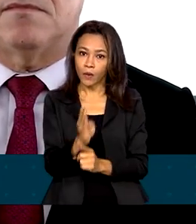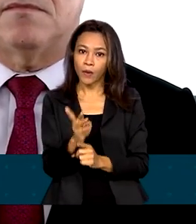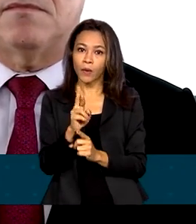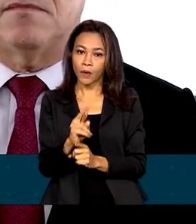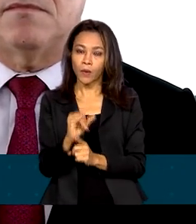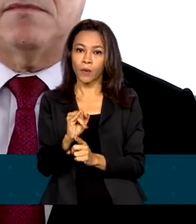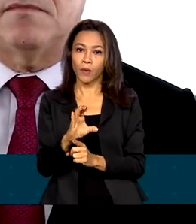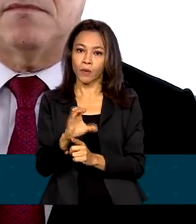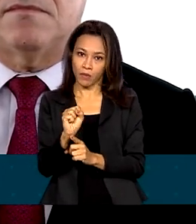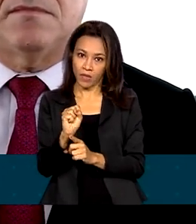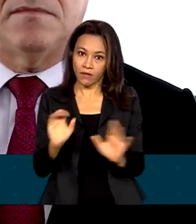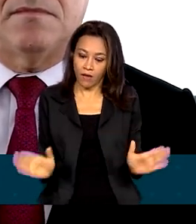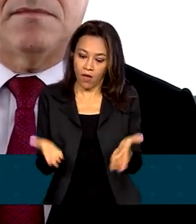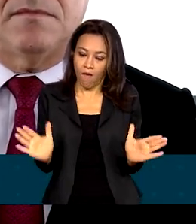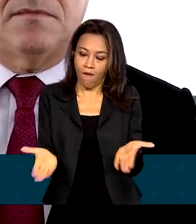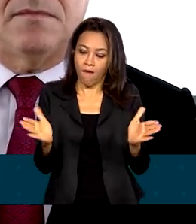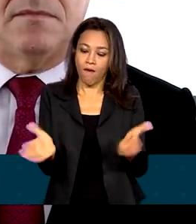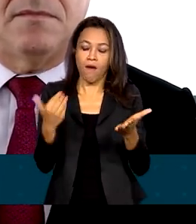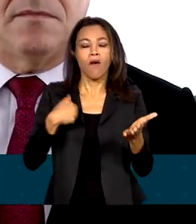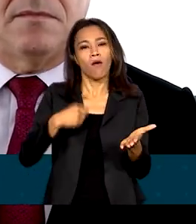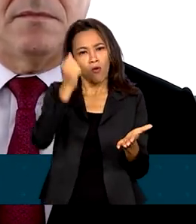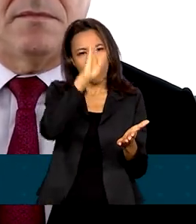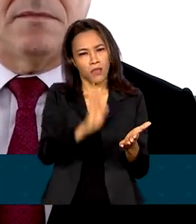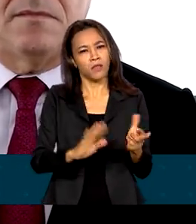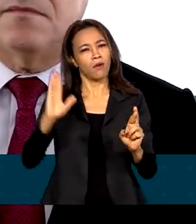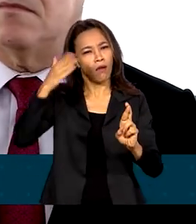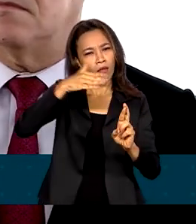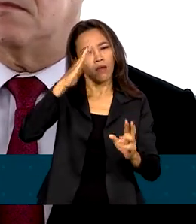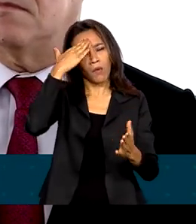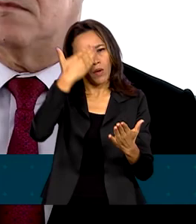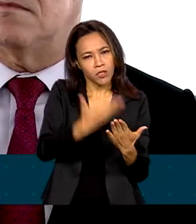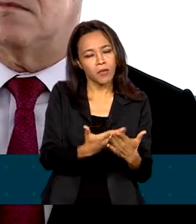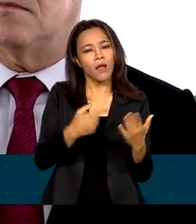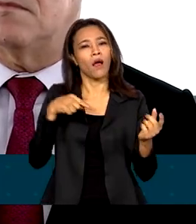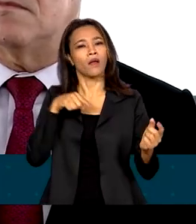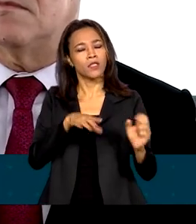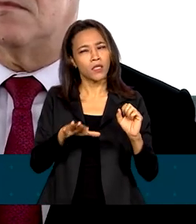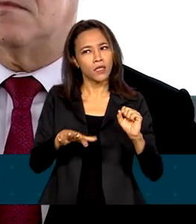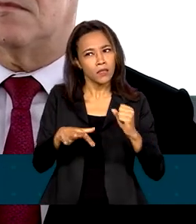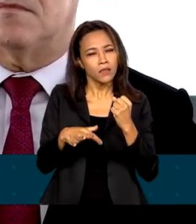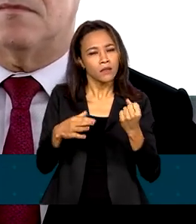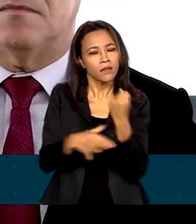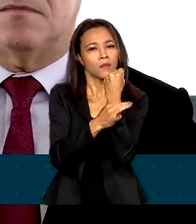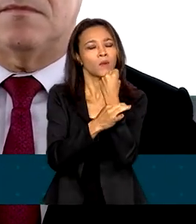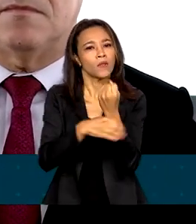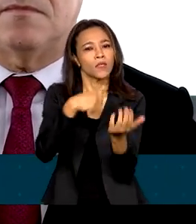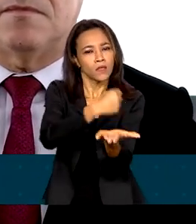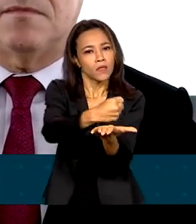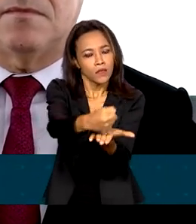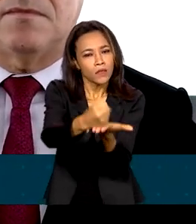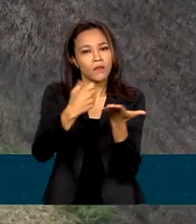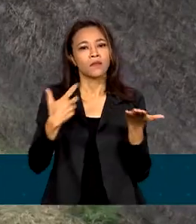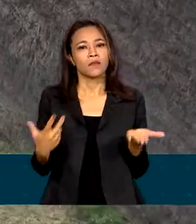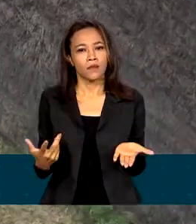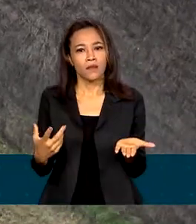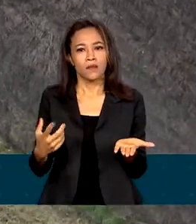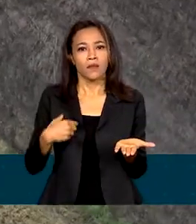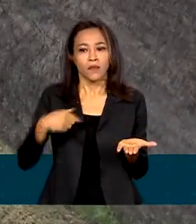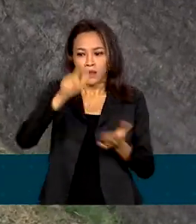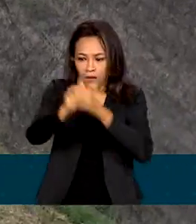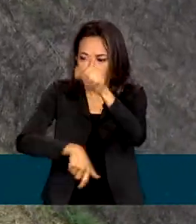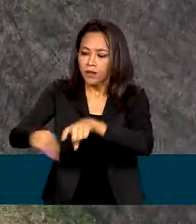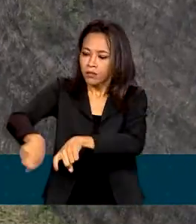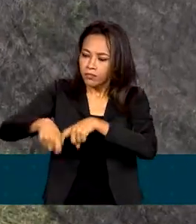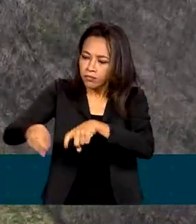dinheiro internacional. O Brasil tem credibilidade, o Brasil tem estabilidade, os produtores têm credibilidade, os produtores têm